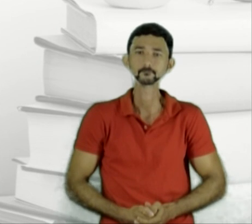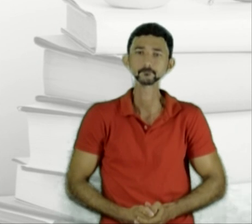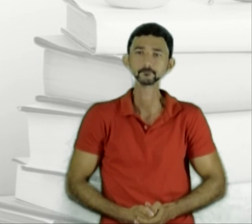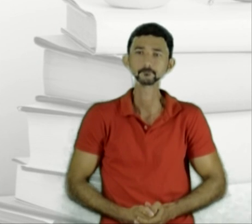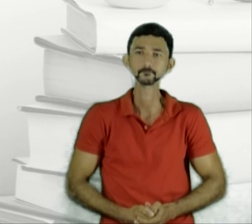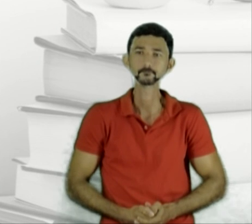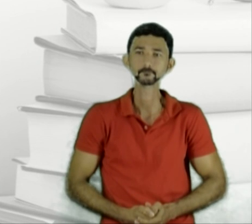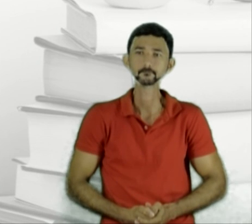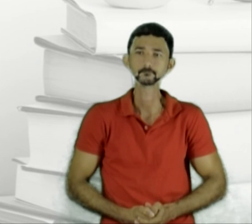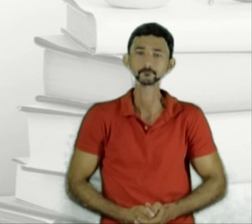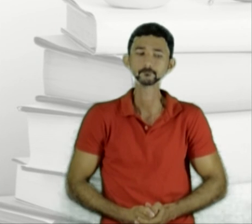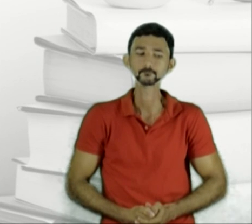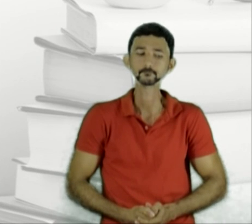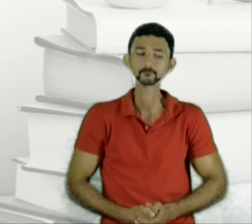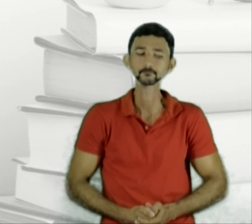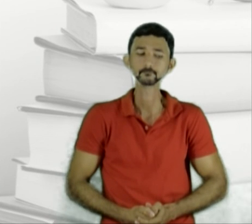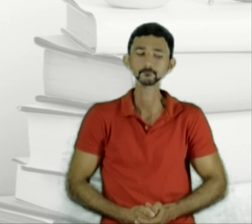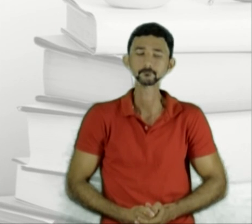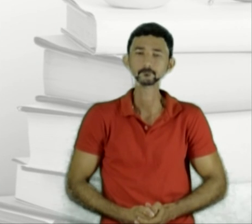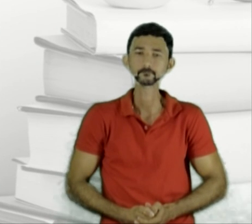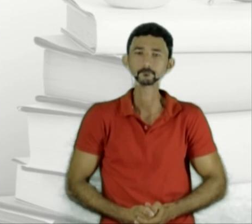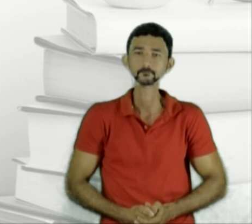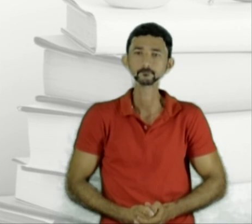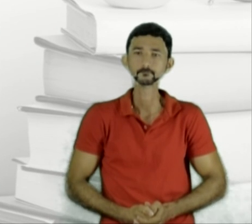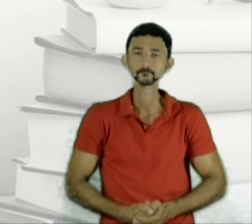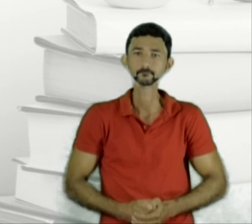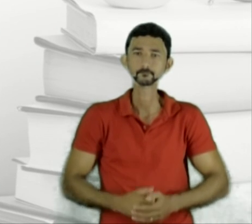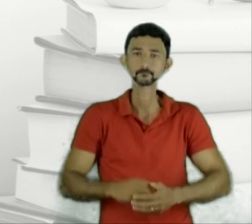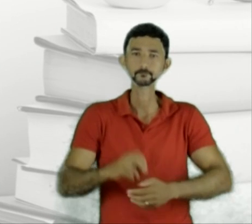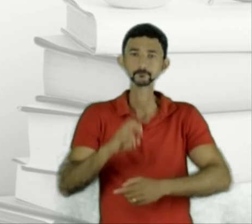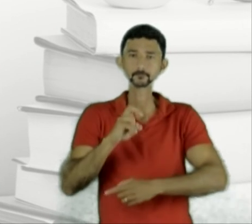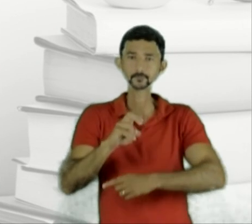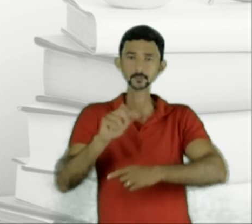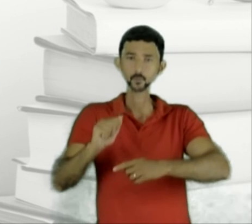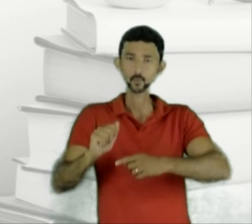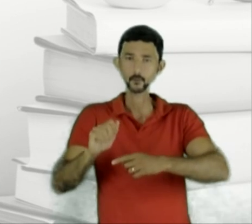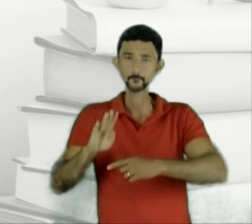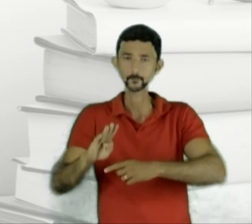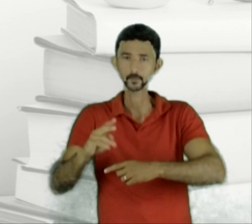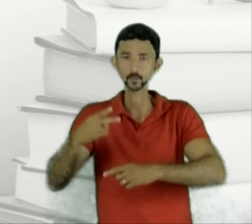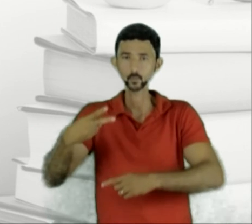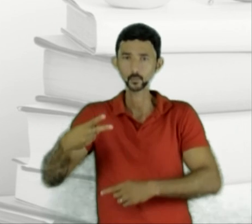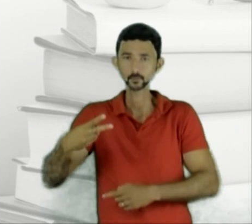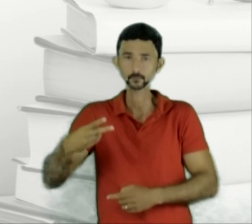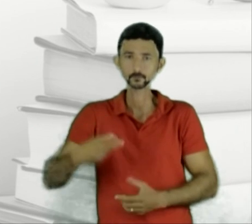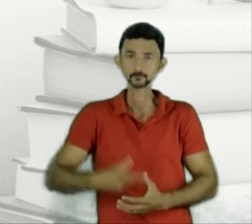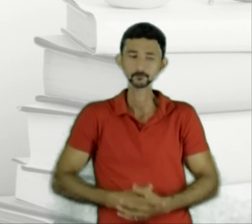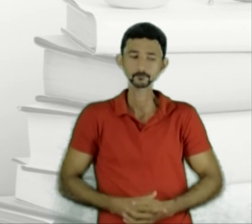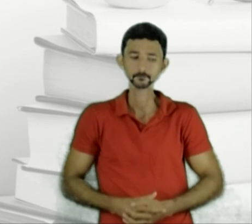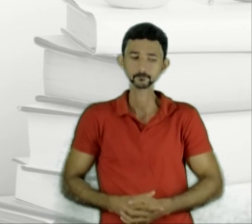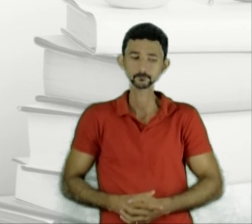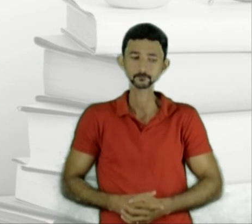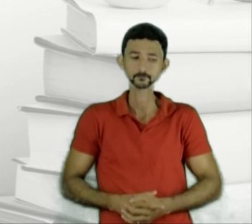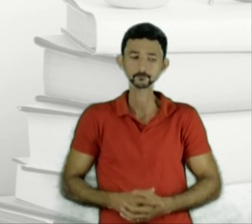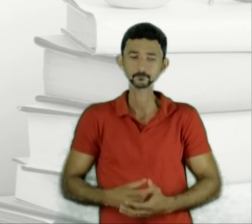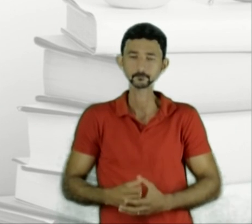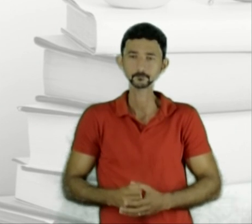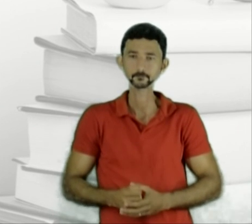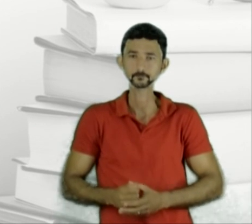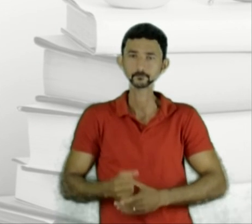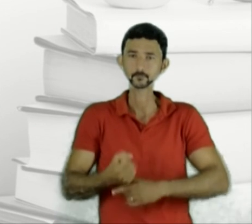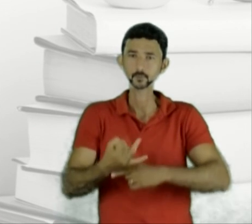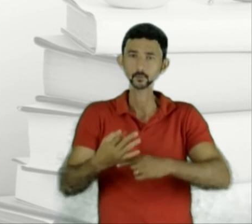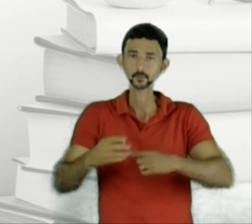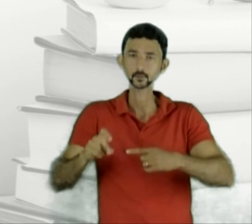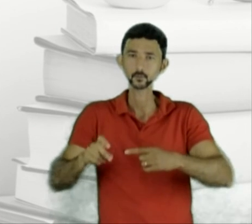E a letra E, 5a ao cubo b ao quadrado elevado ao expoente 4,